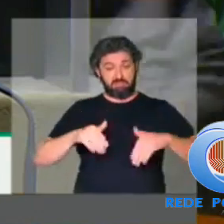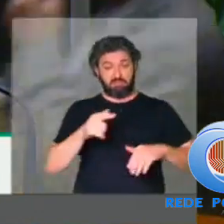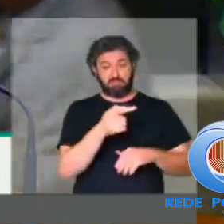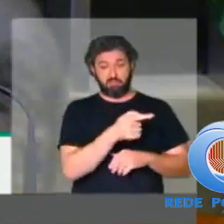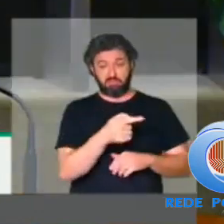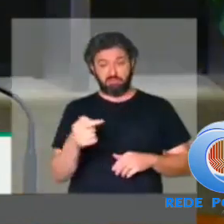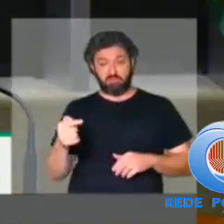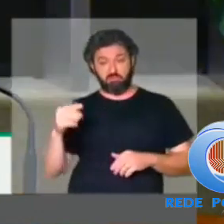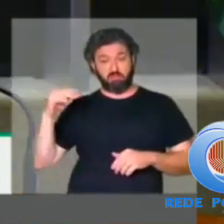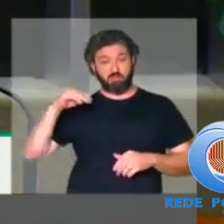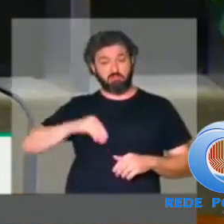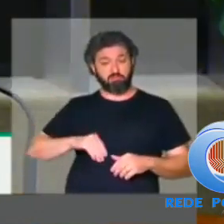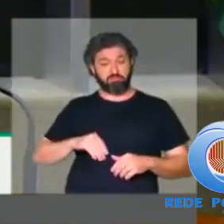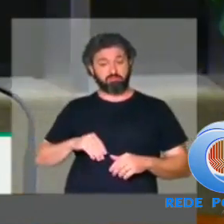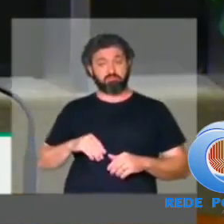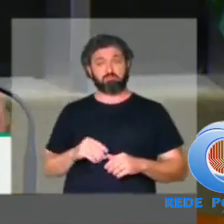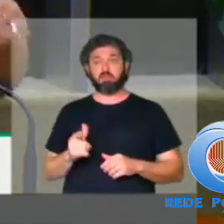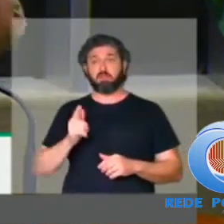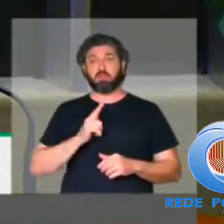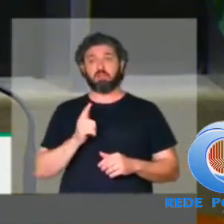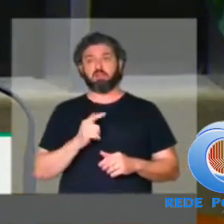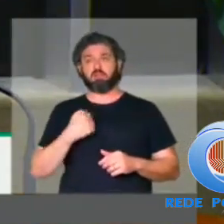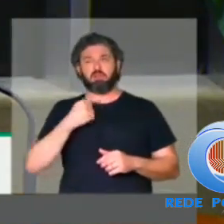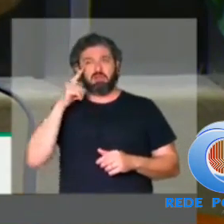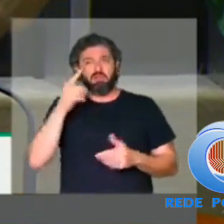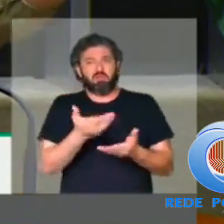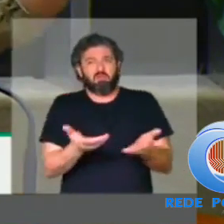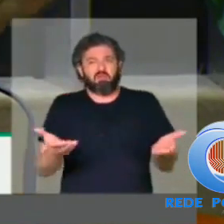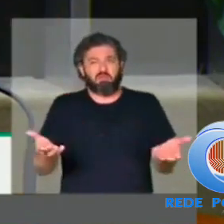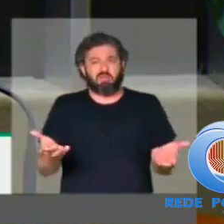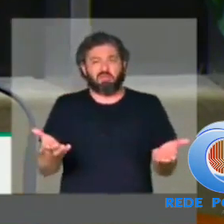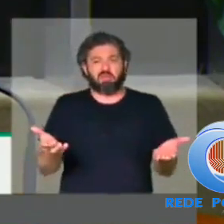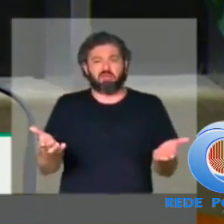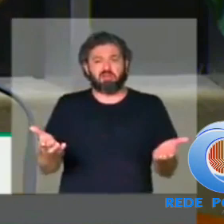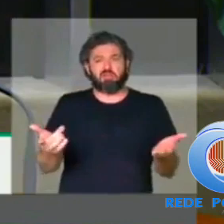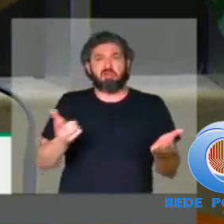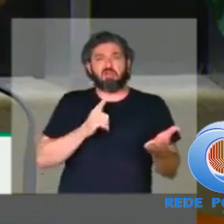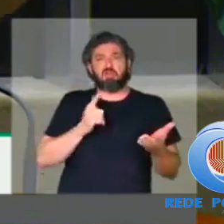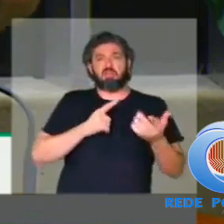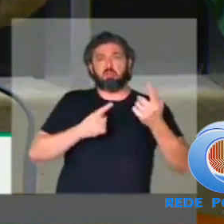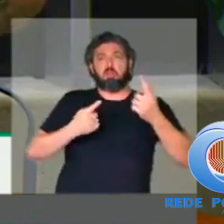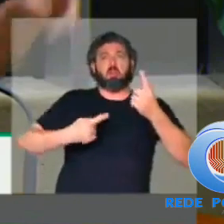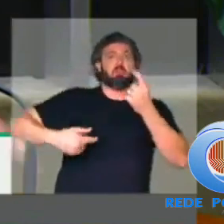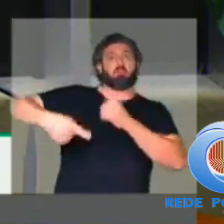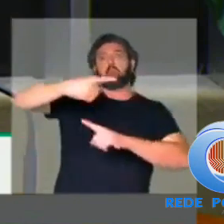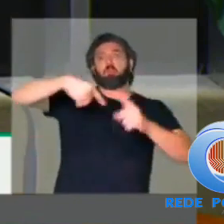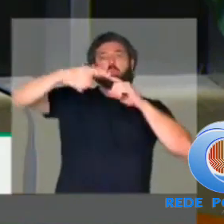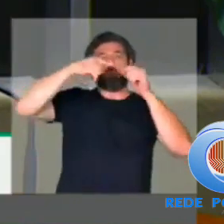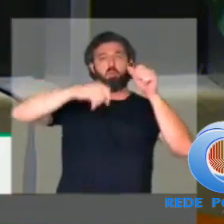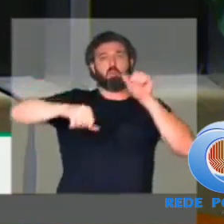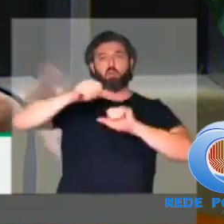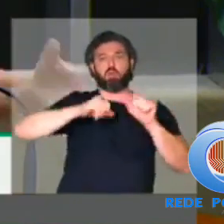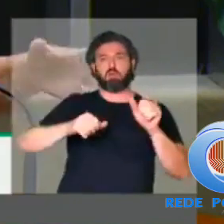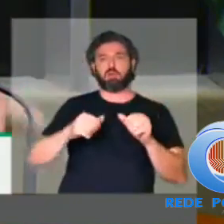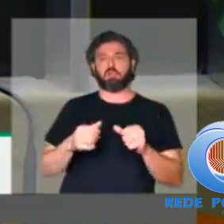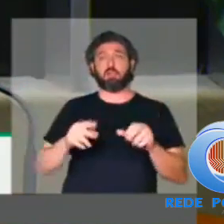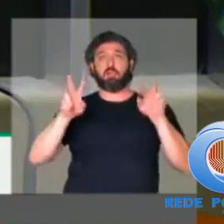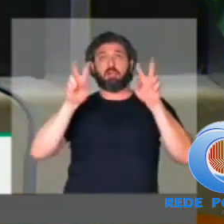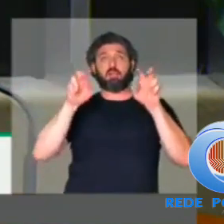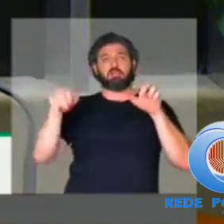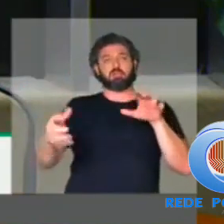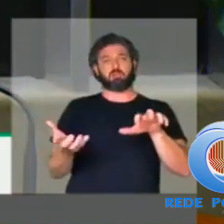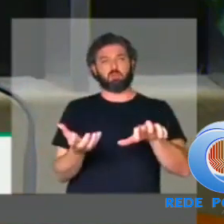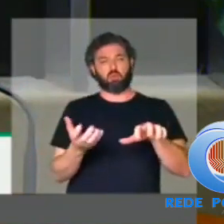semanal remunerado. Eu vejo aqui que houve uma renovação, entre aspas,